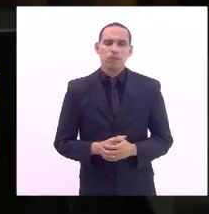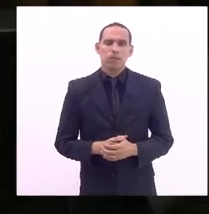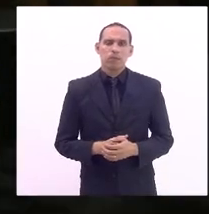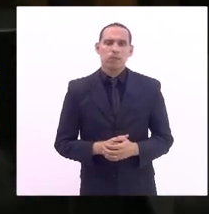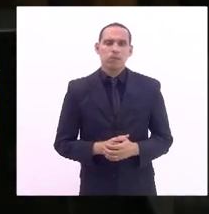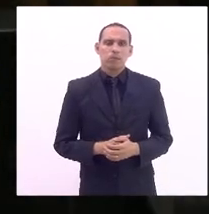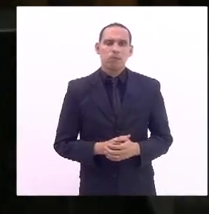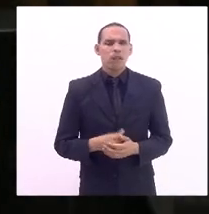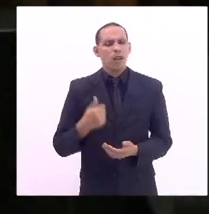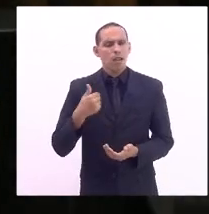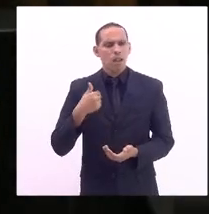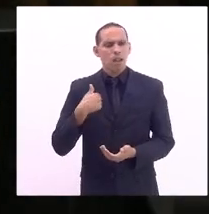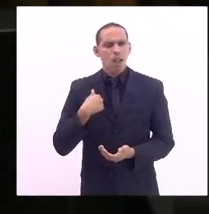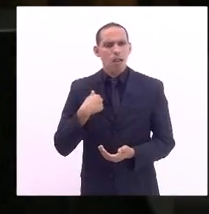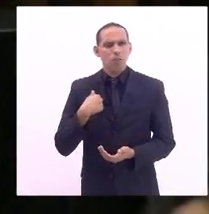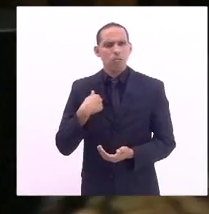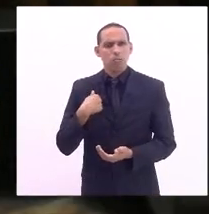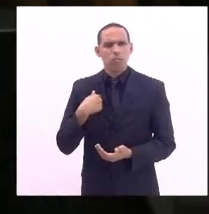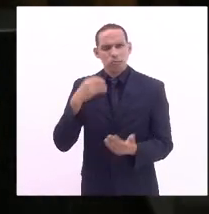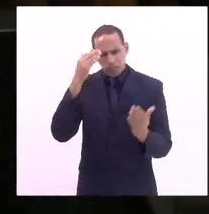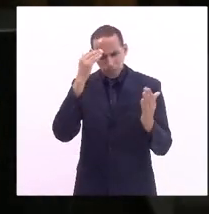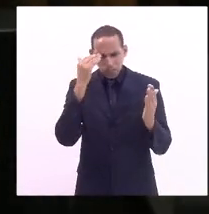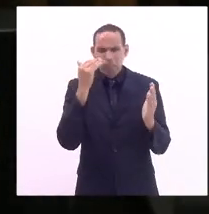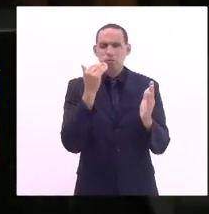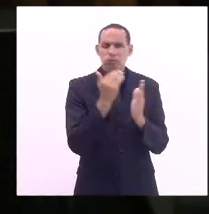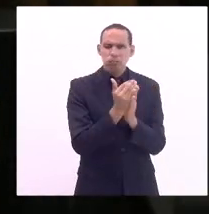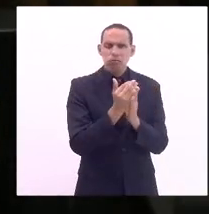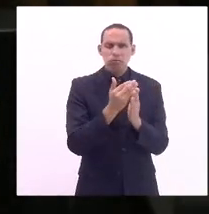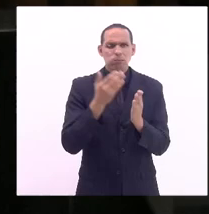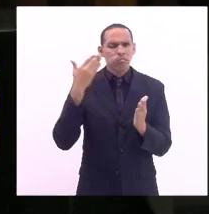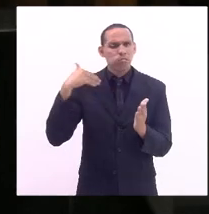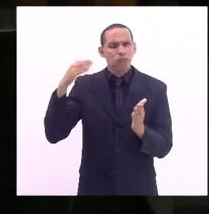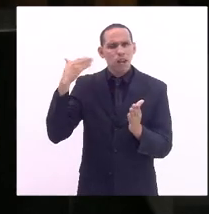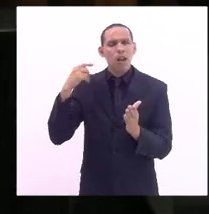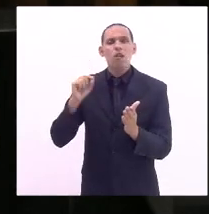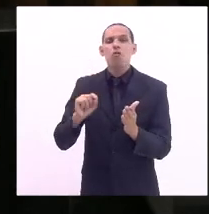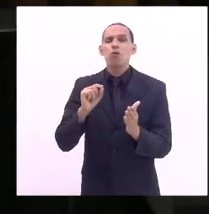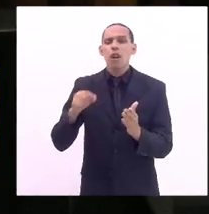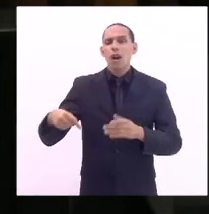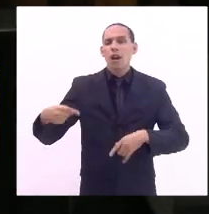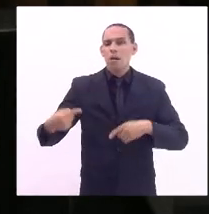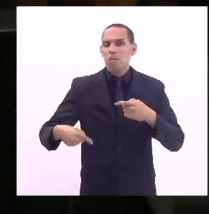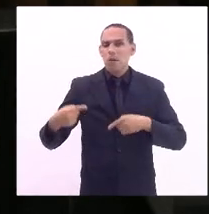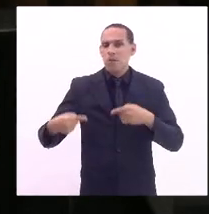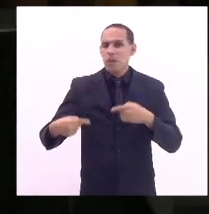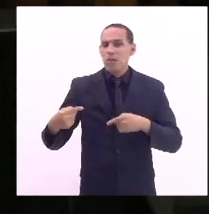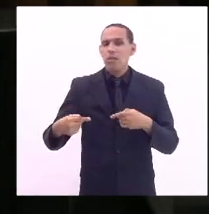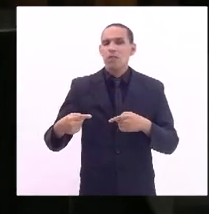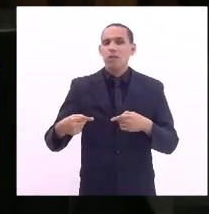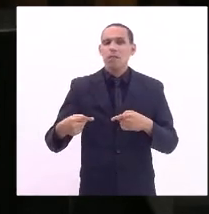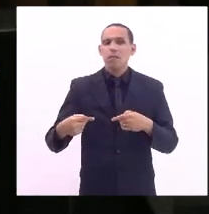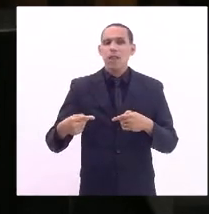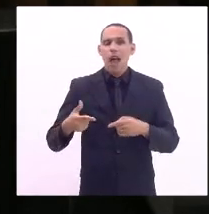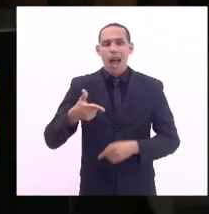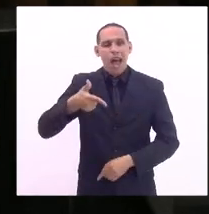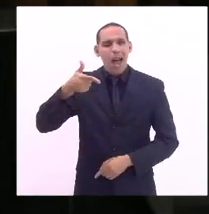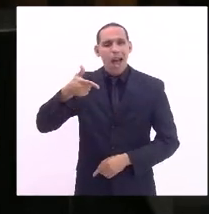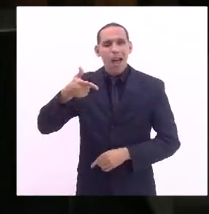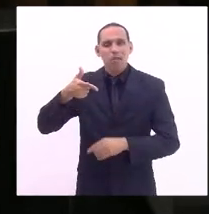um devotado adepto à política de